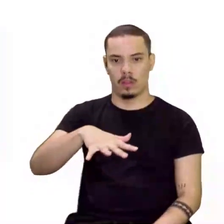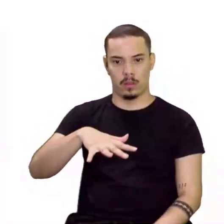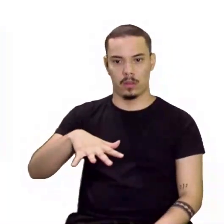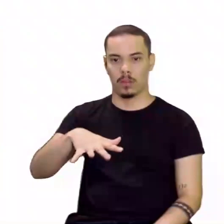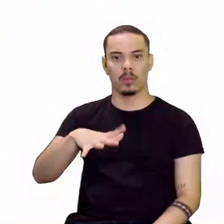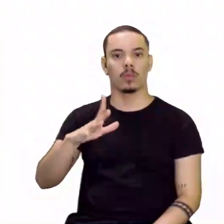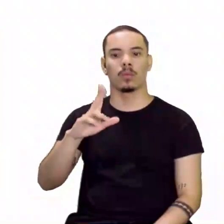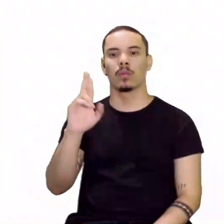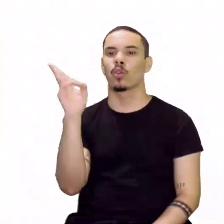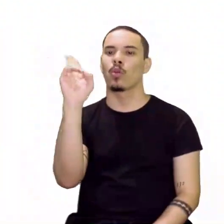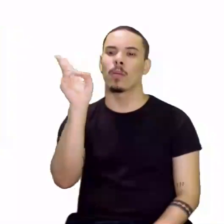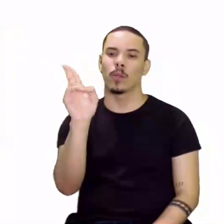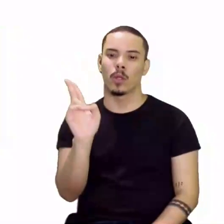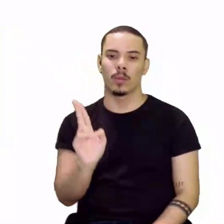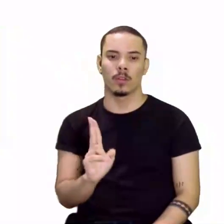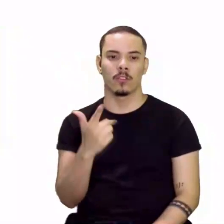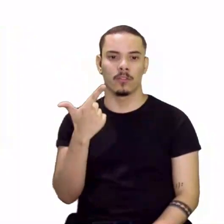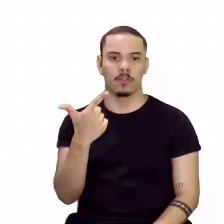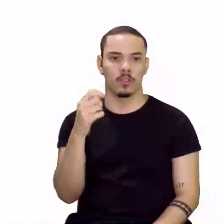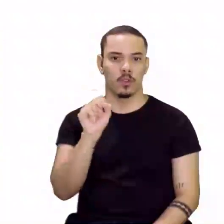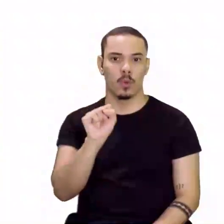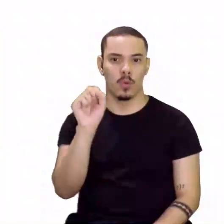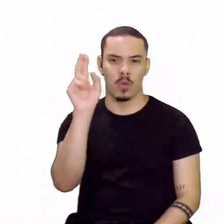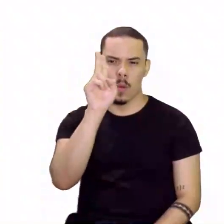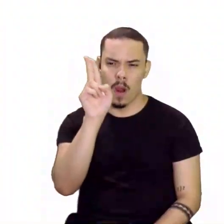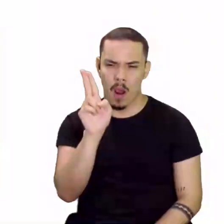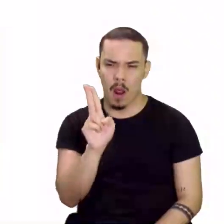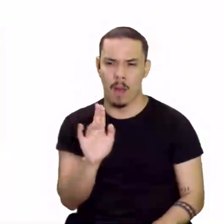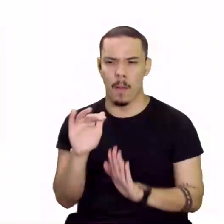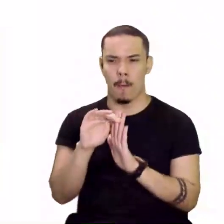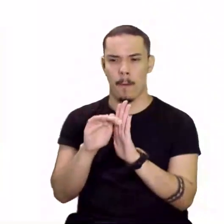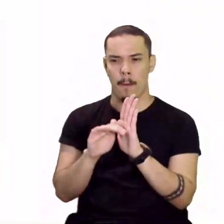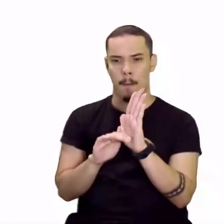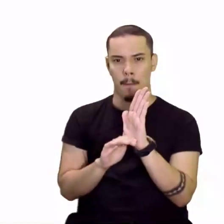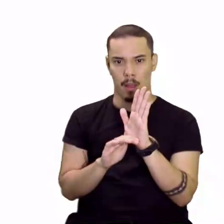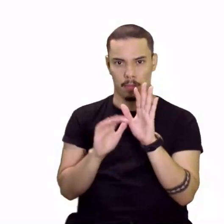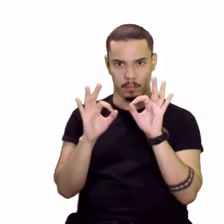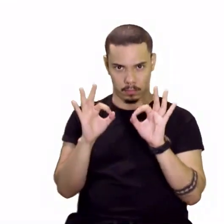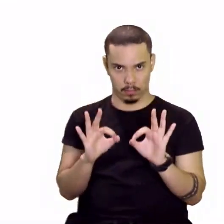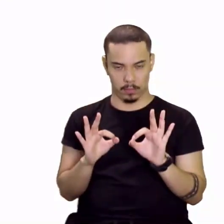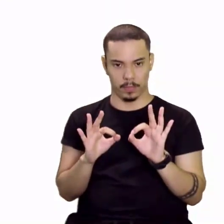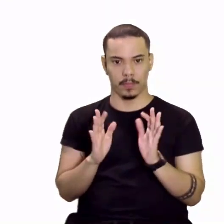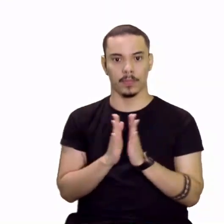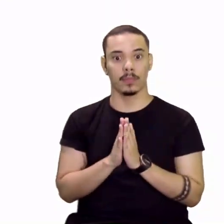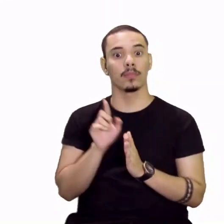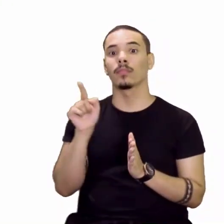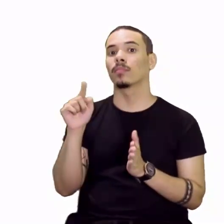com nomes, são 28 nomes de relevo.